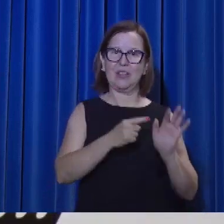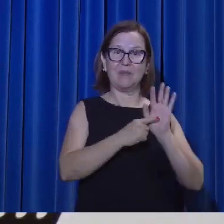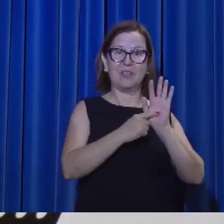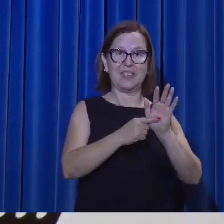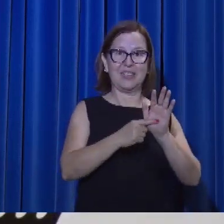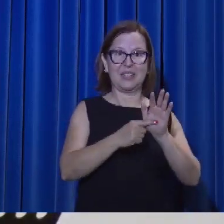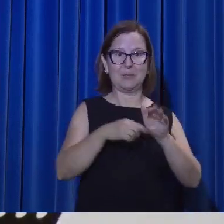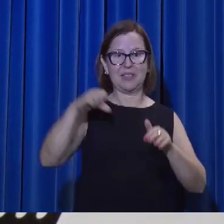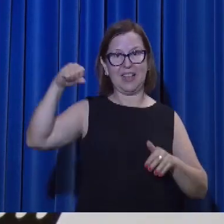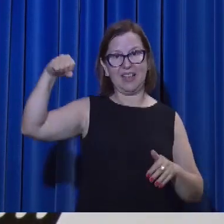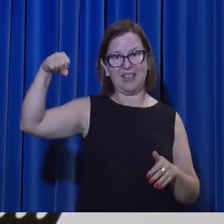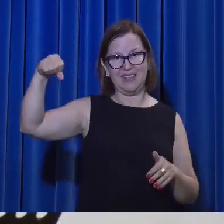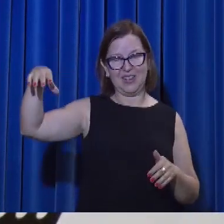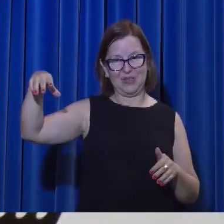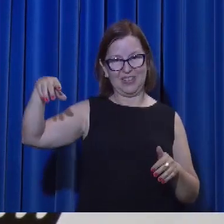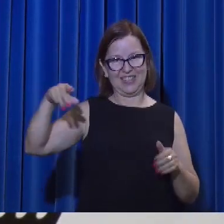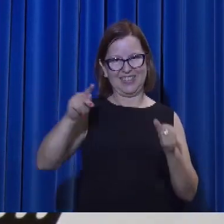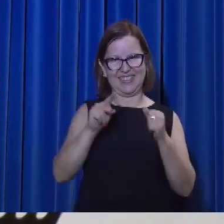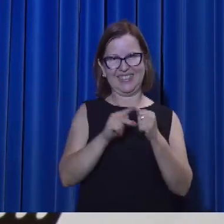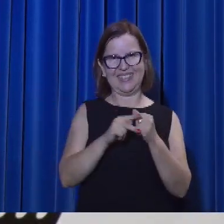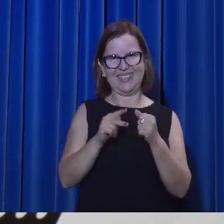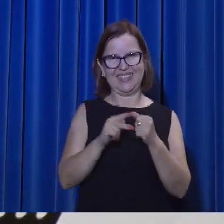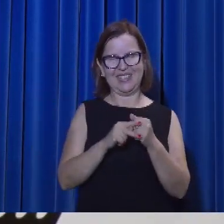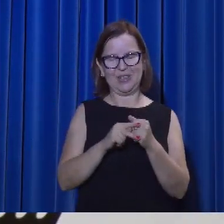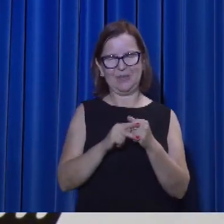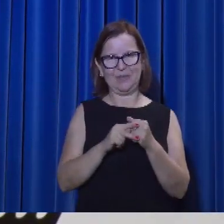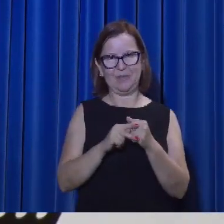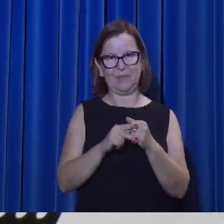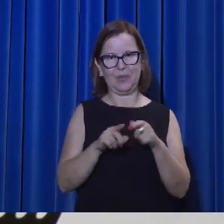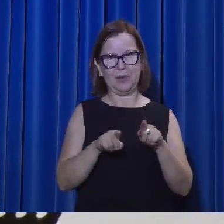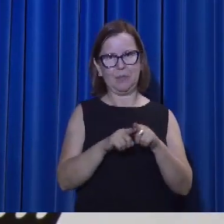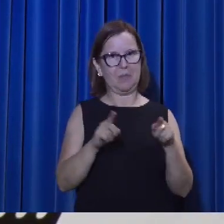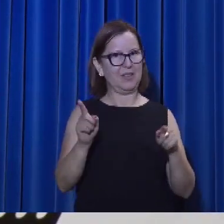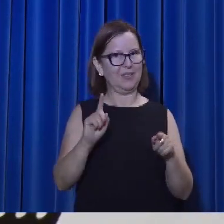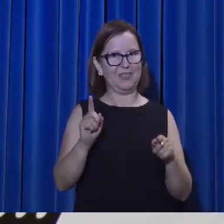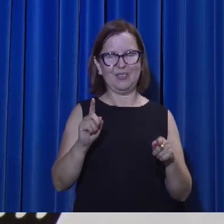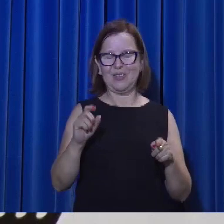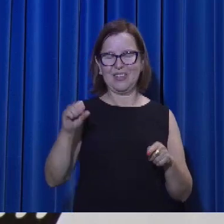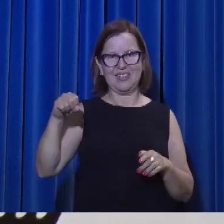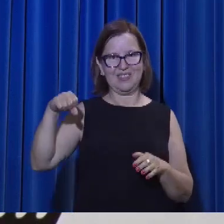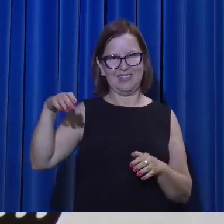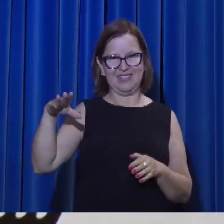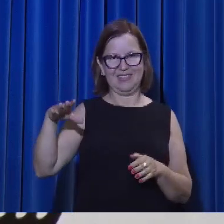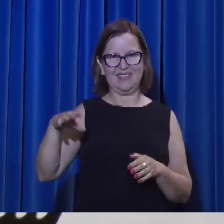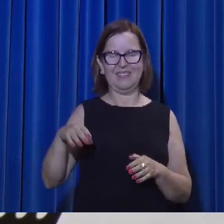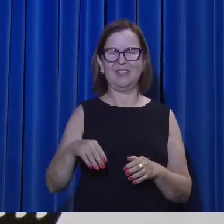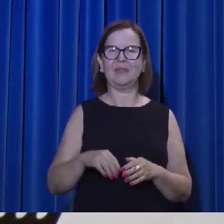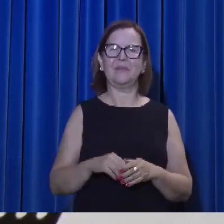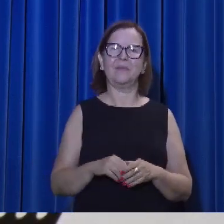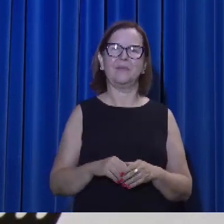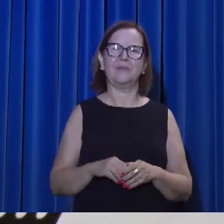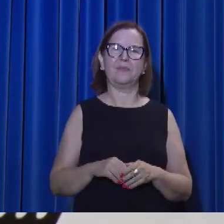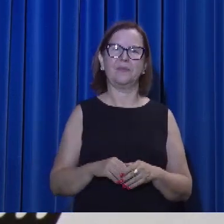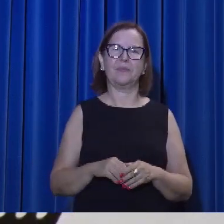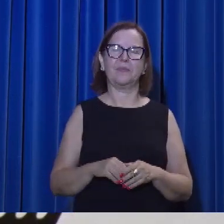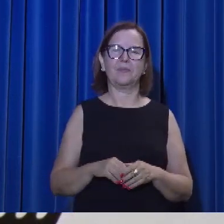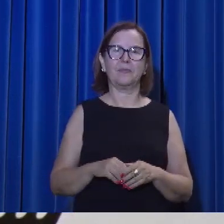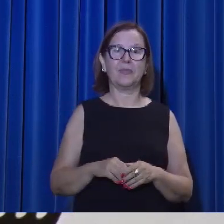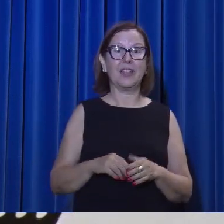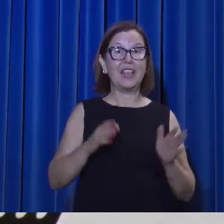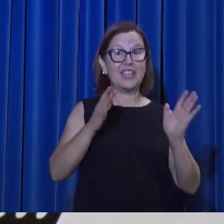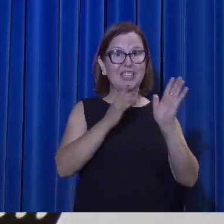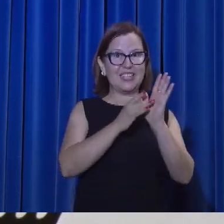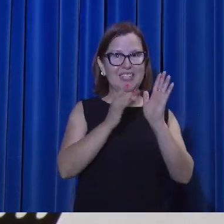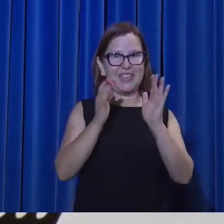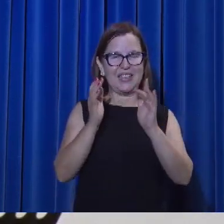luz do verbo, mas nós não somos a luz. É muito interessante que Jesus,